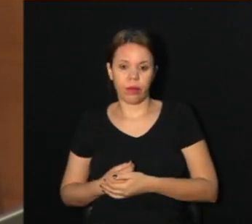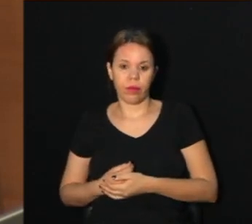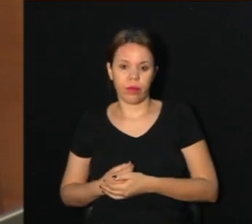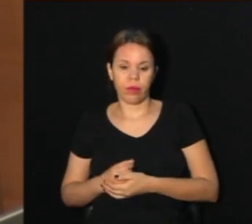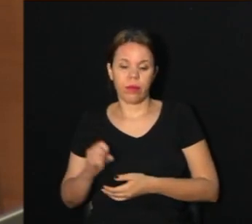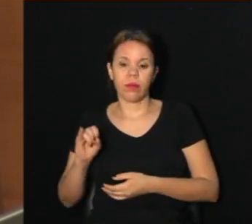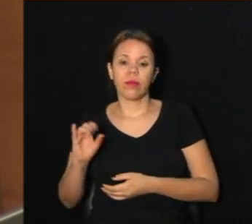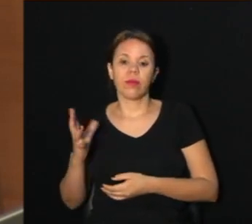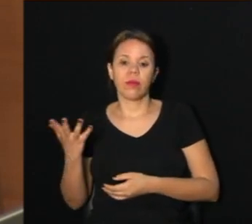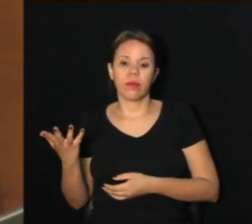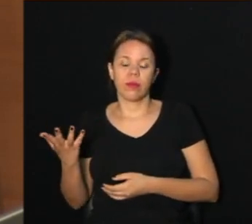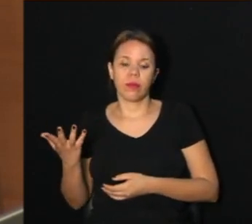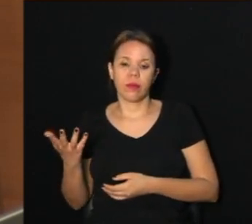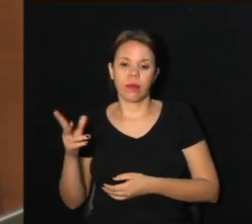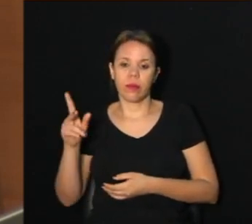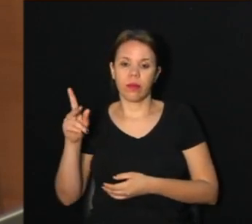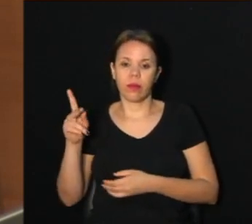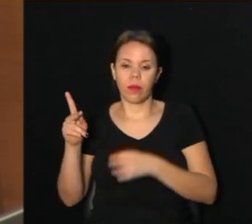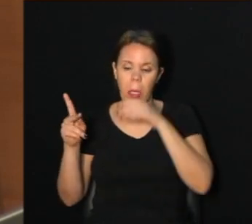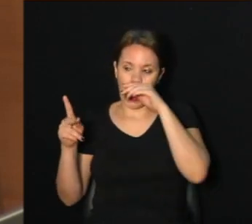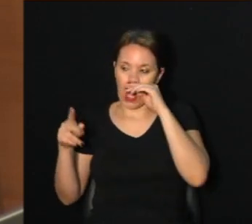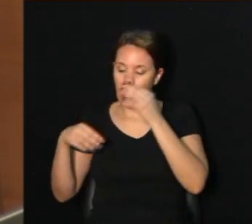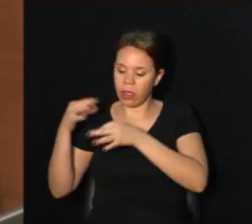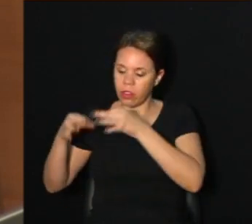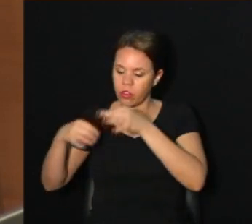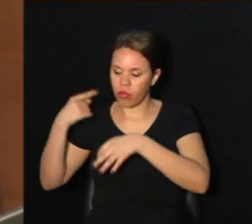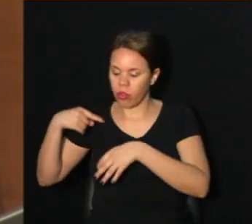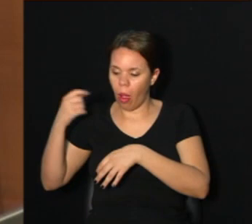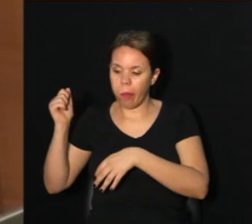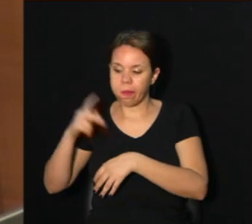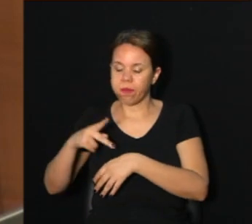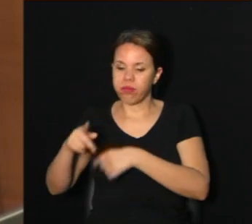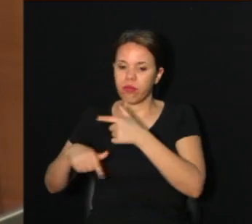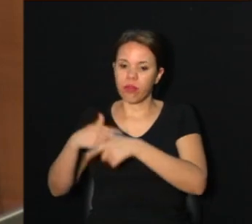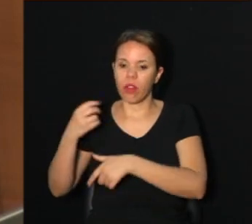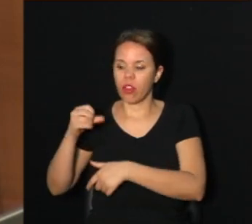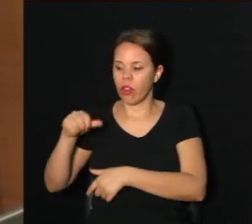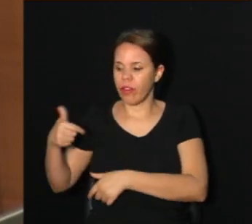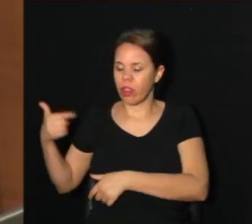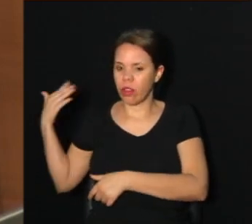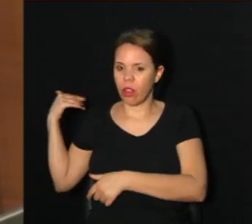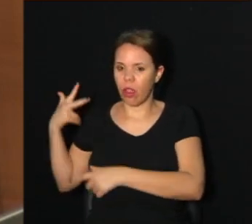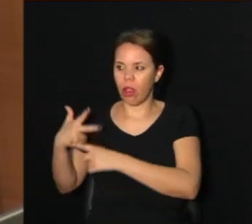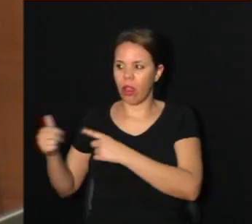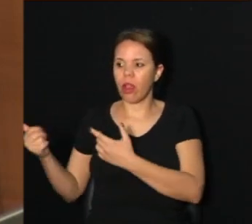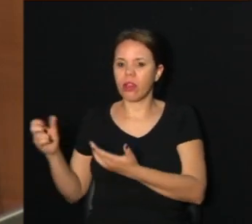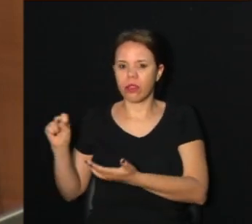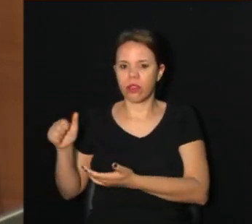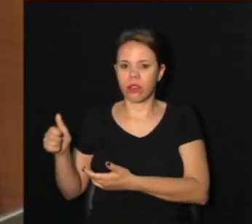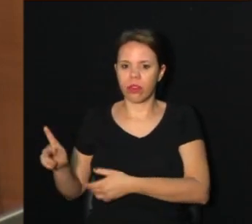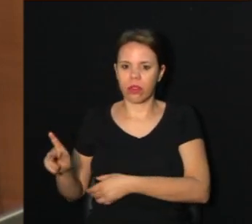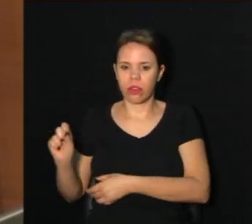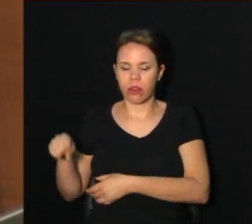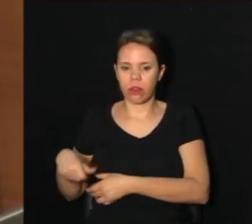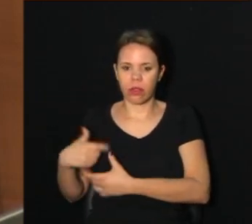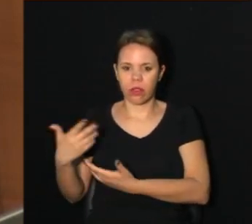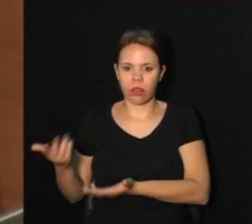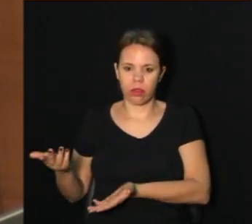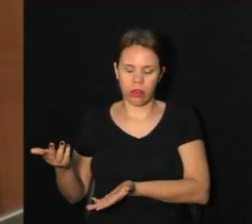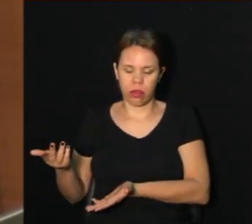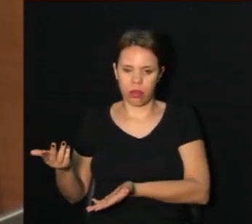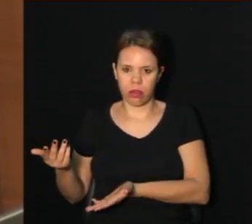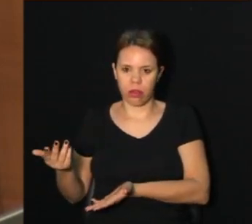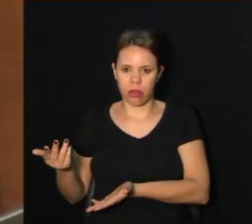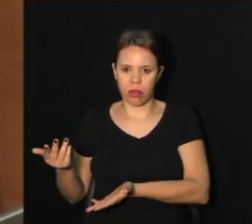Se esse procurador aposentado atuou lá em 92, aquela causa ganhou, tudo bem, em relação àquela